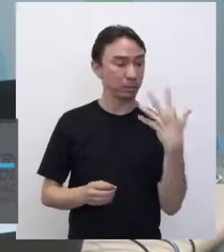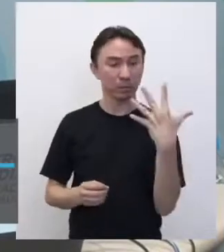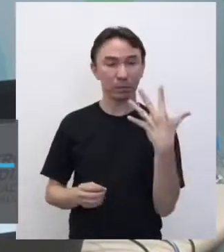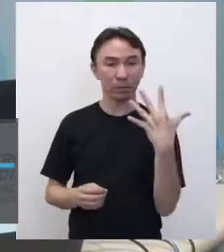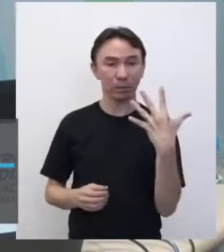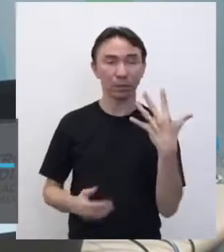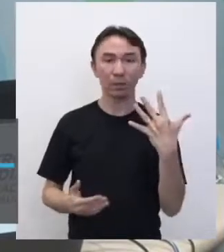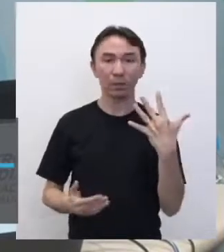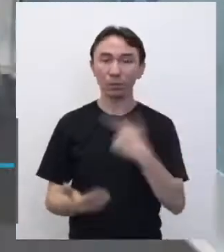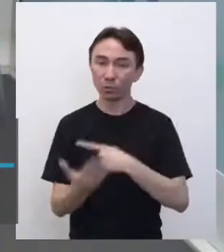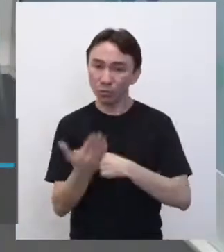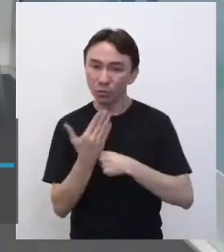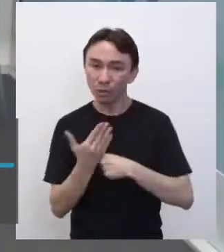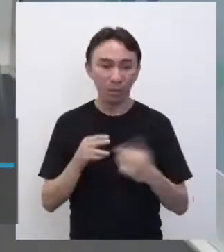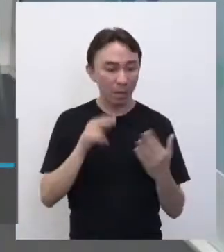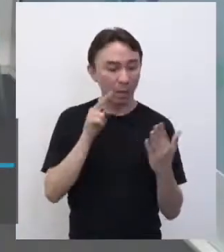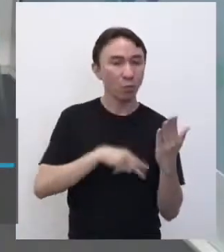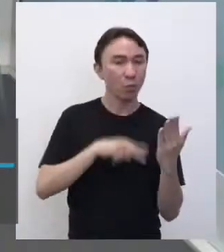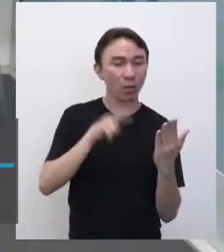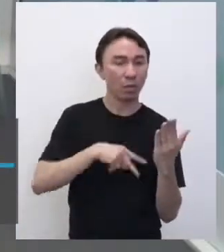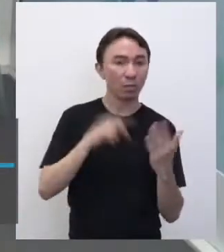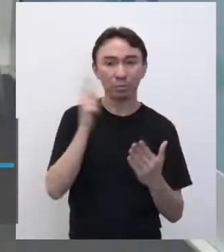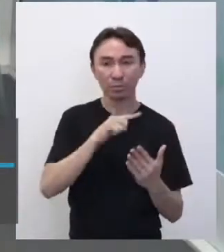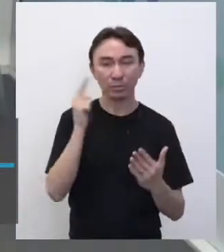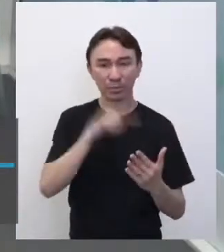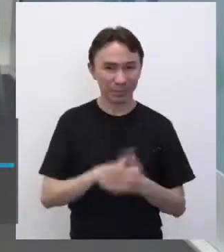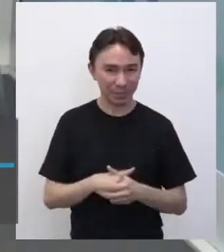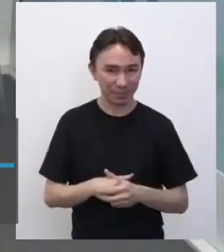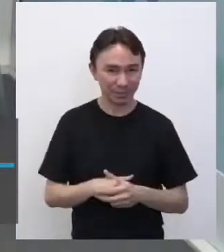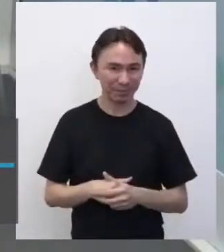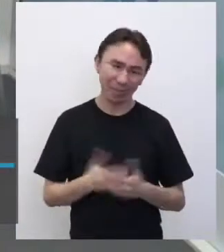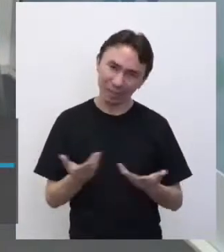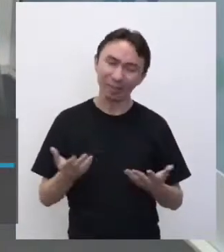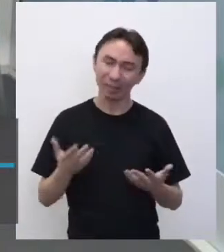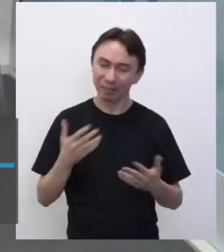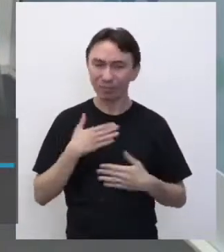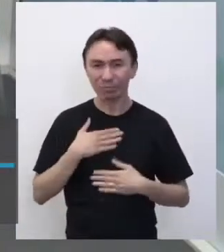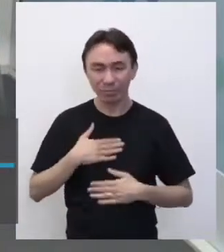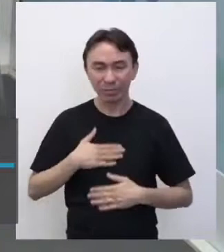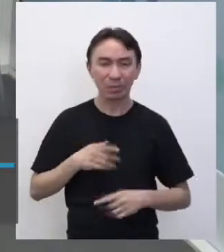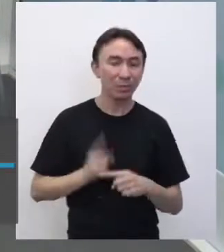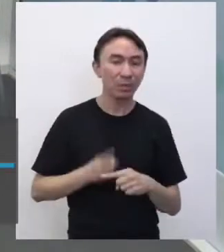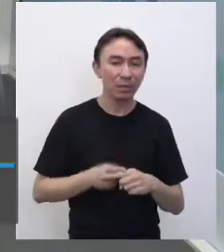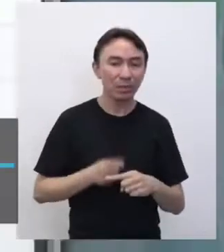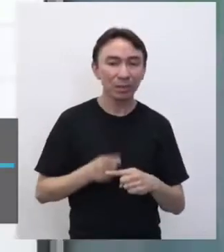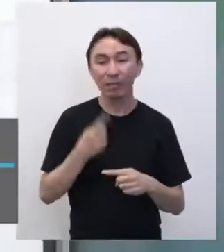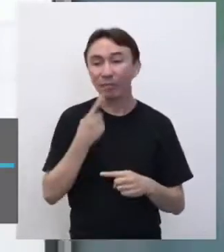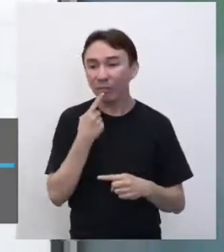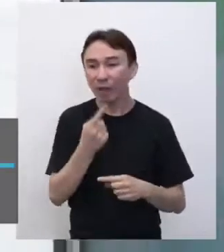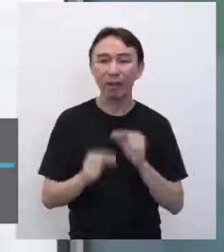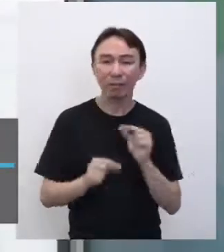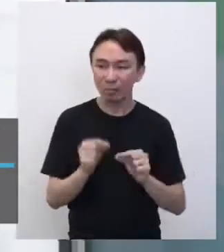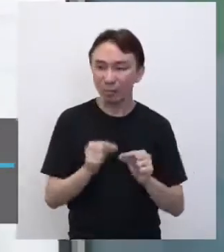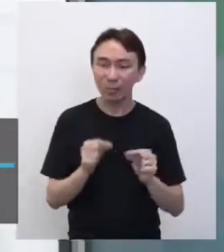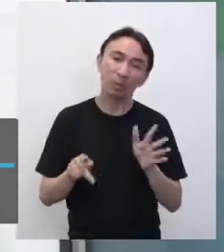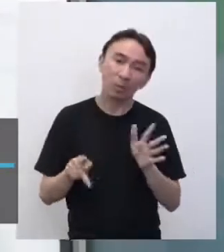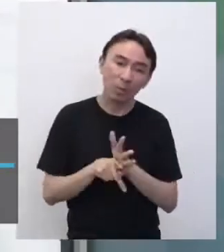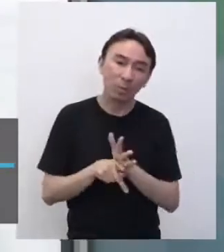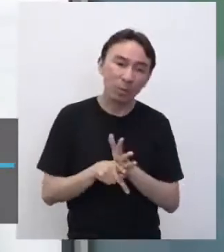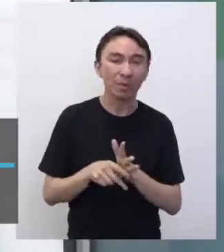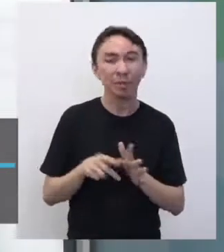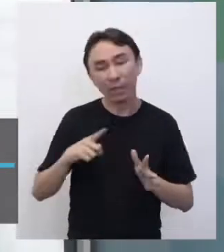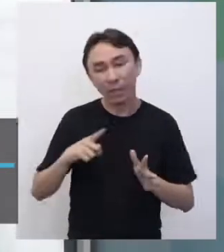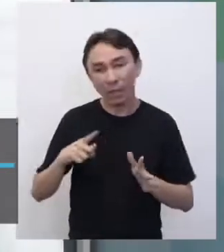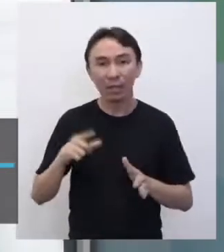da leitura. Ele acaba ficando até tranquilo, porque quando a gente fala desses especificamente, a gente tem aí uma terminação